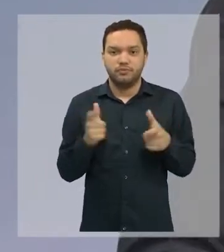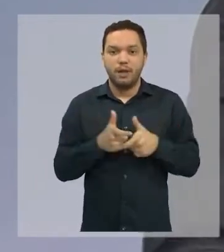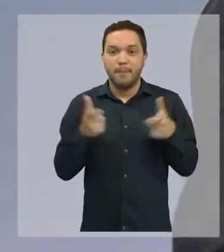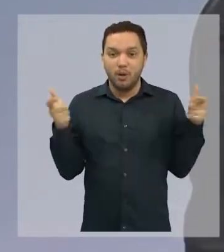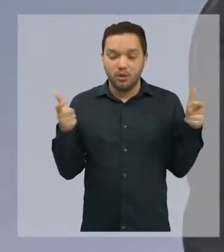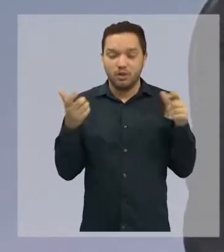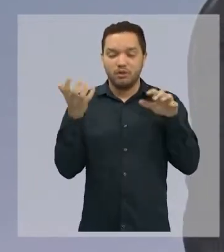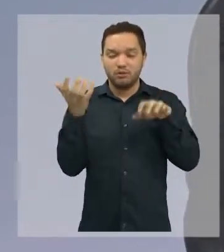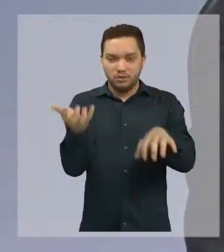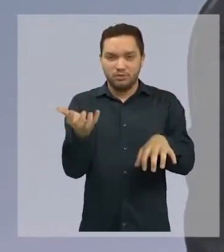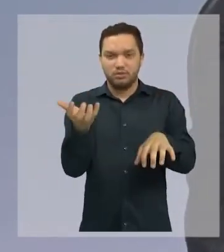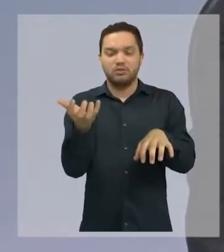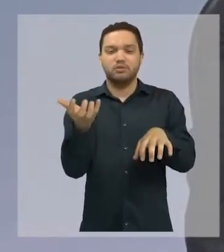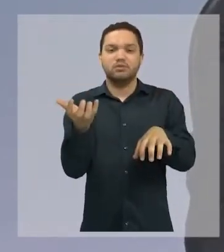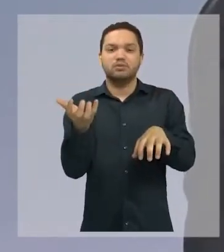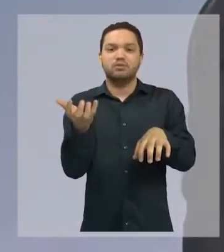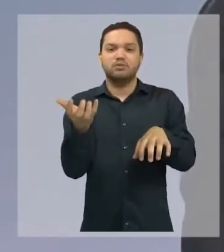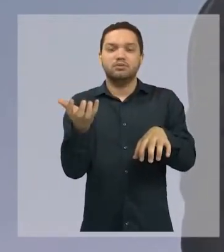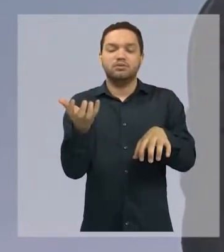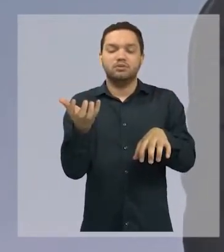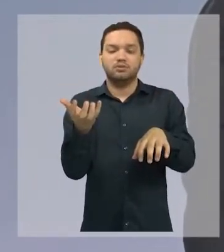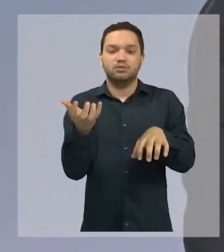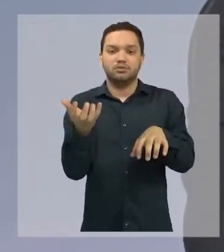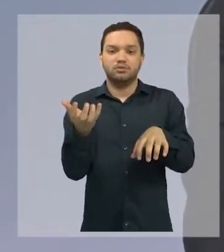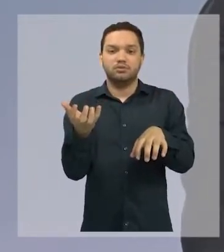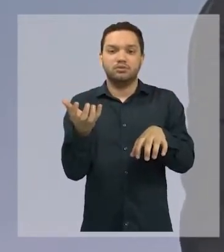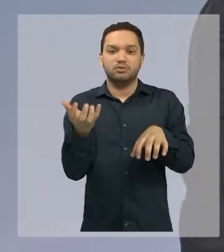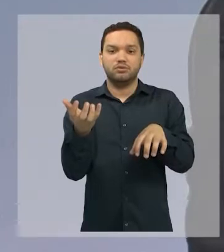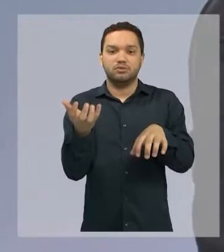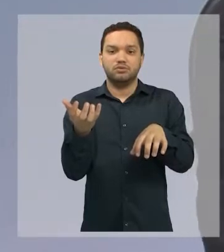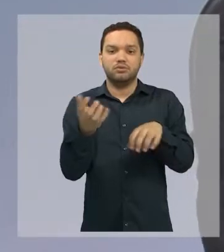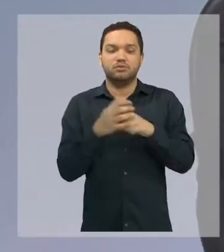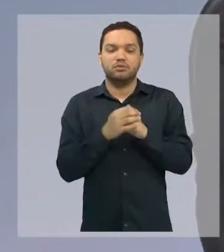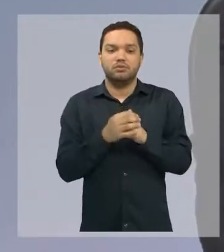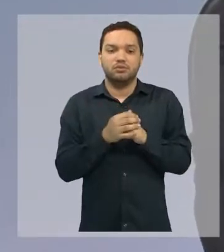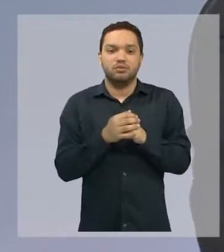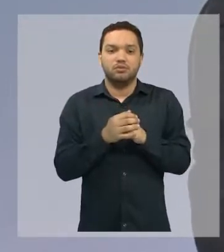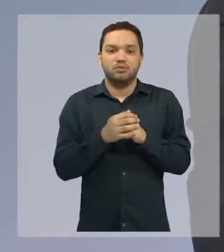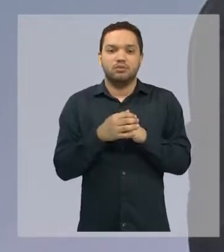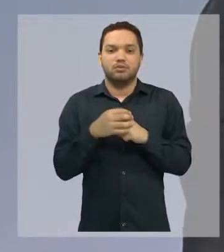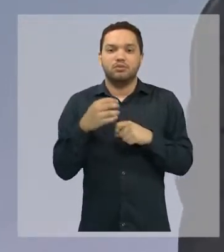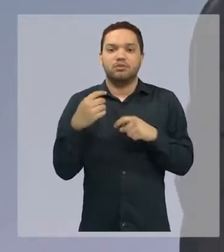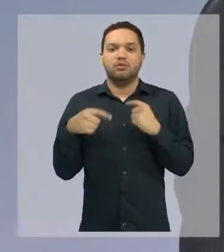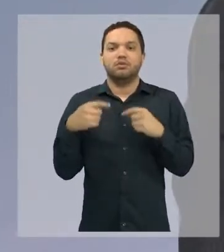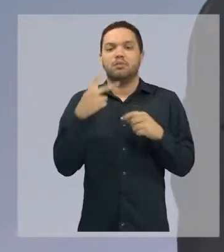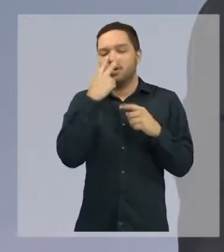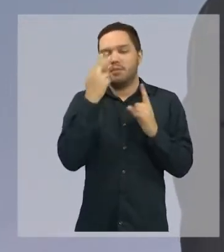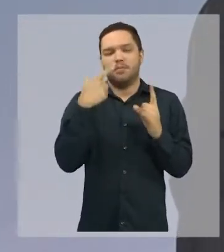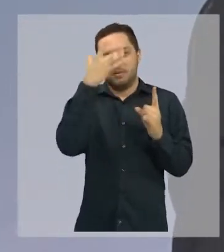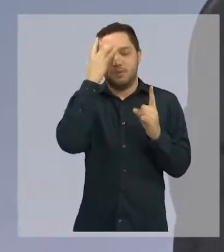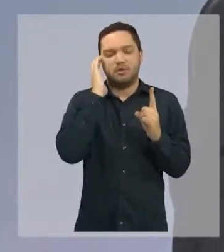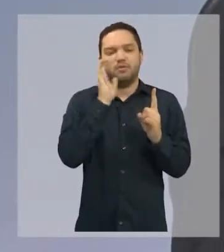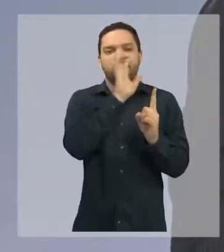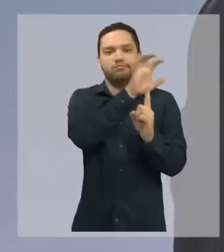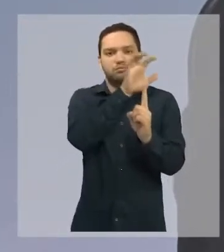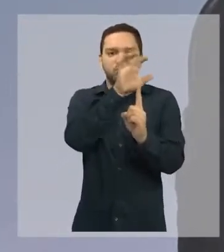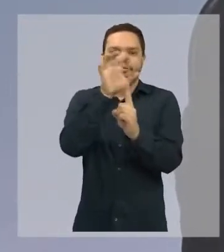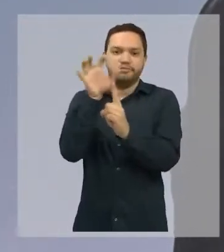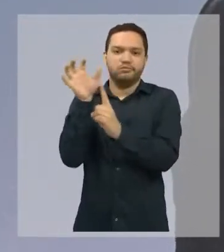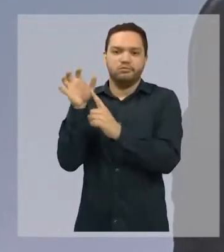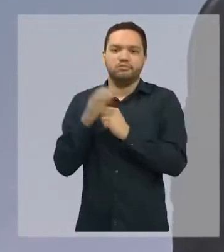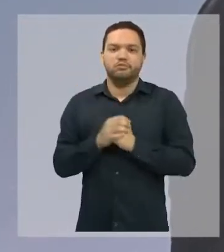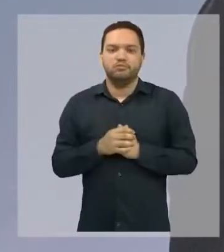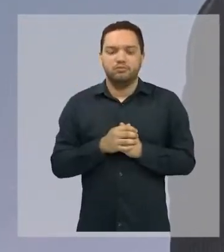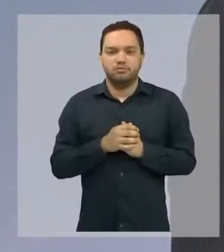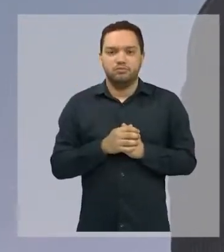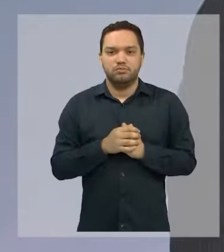maioria parlamentar do governo era obtida através de fisiologismo político descarado, tráfico de influência. Não vamos